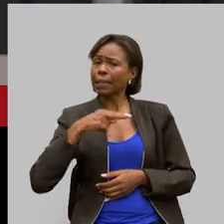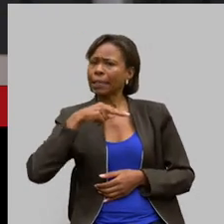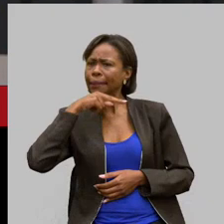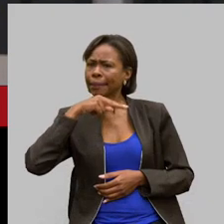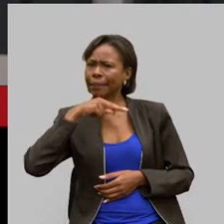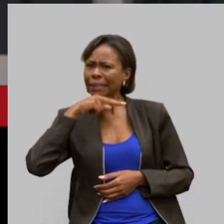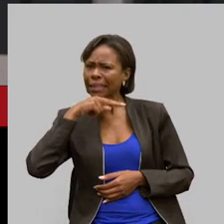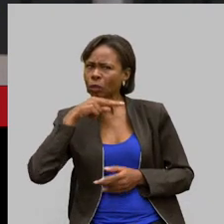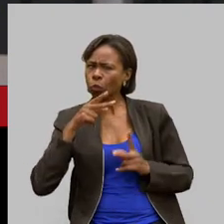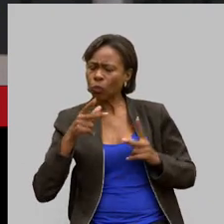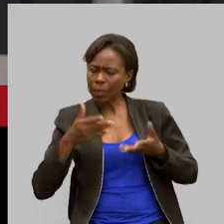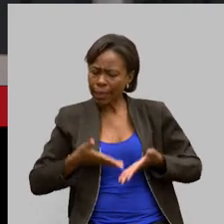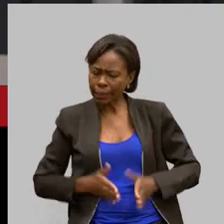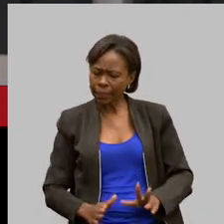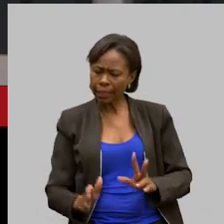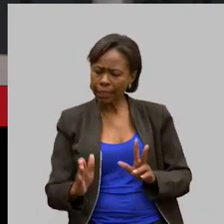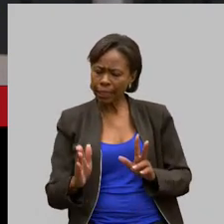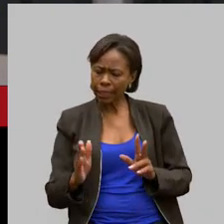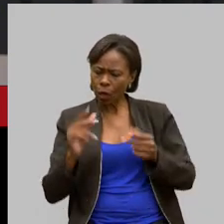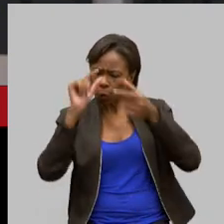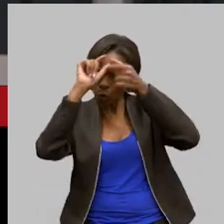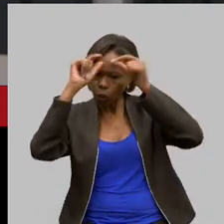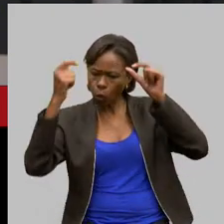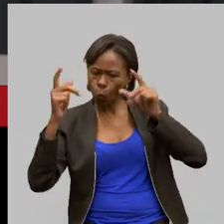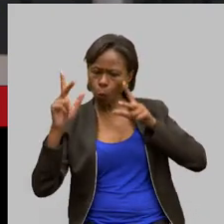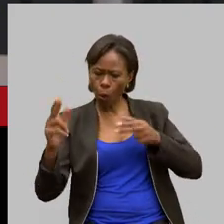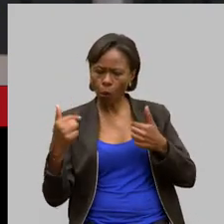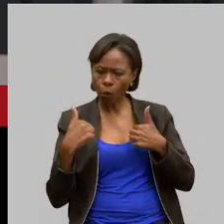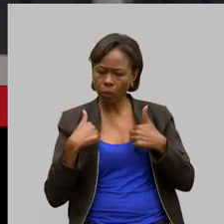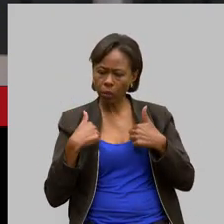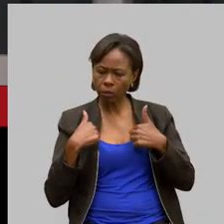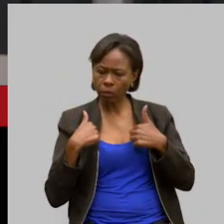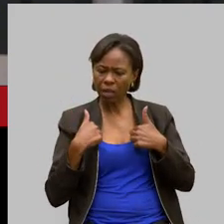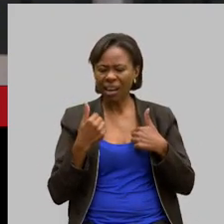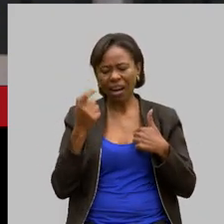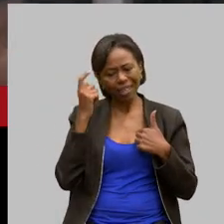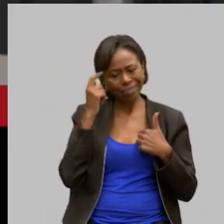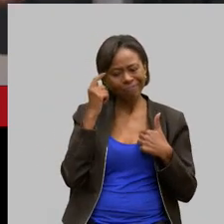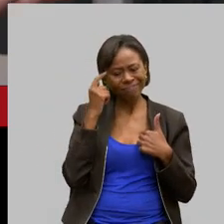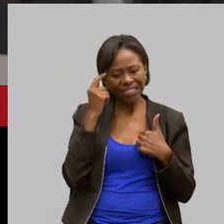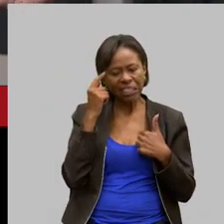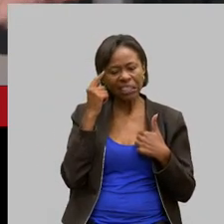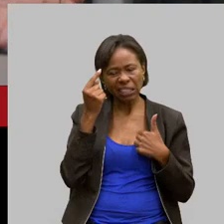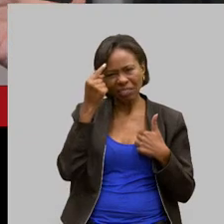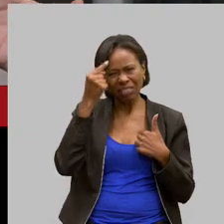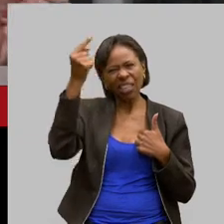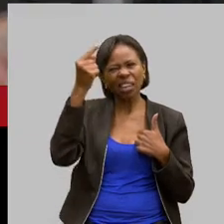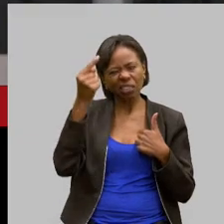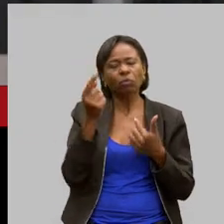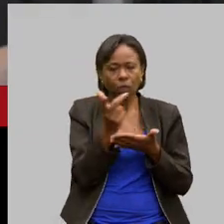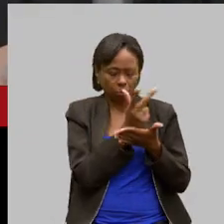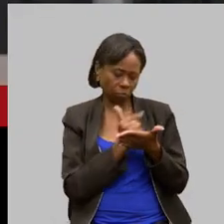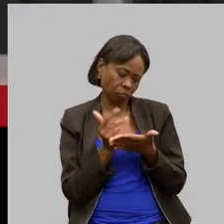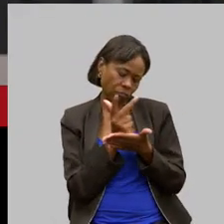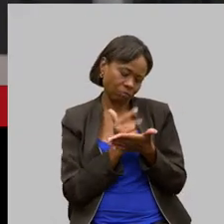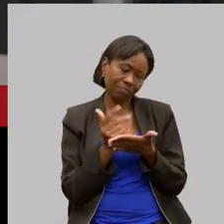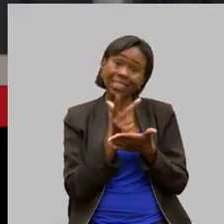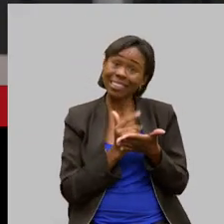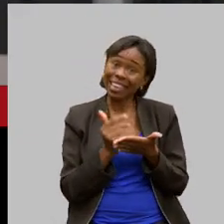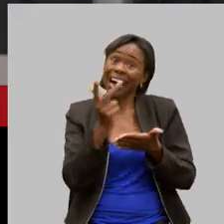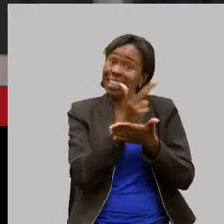desenhar aí eu desenhei Eu desenhei e não morri e não